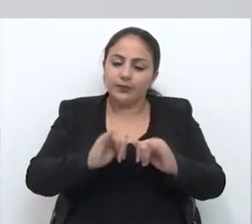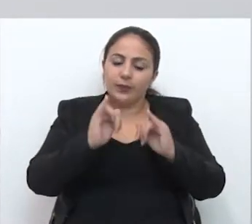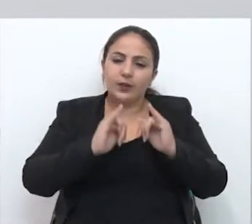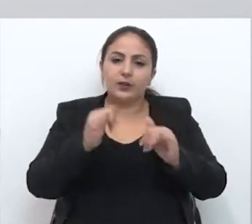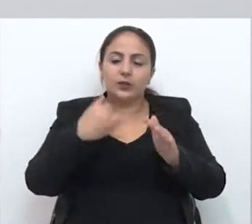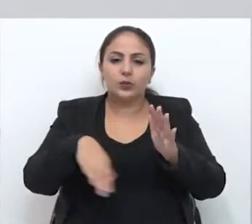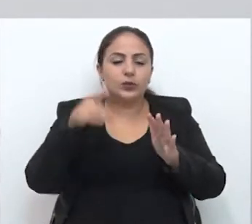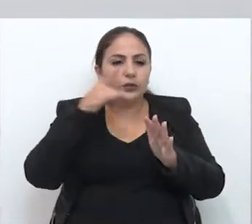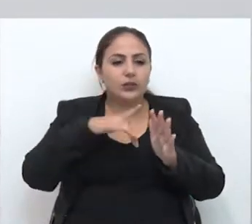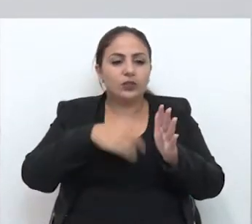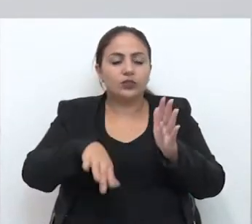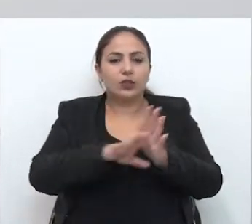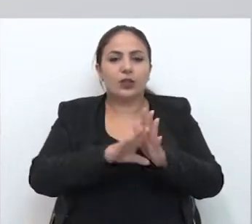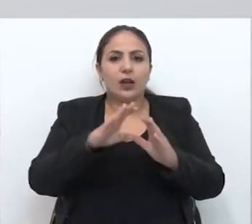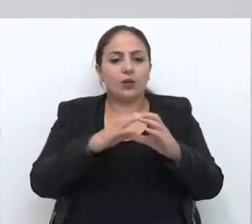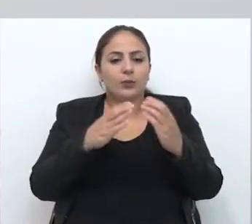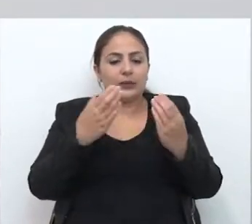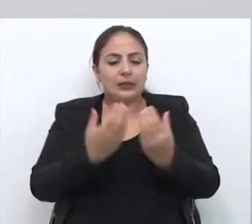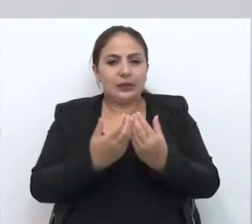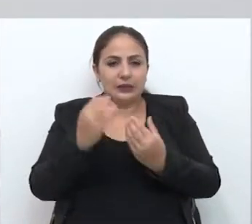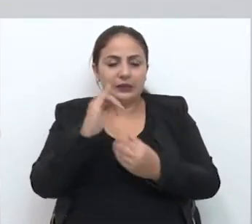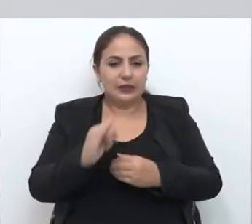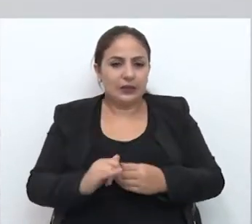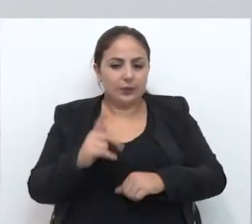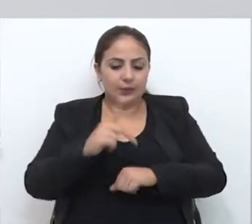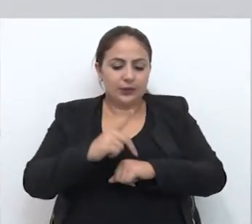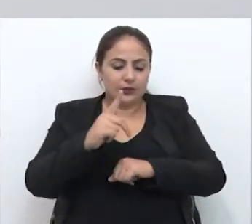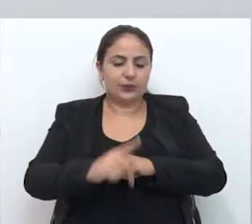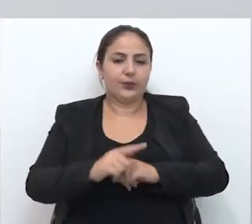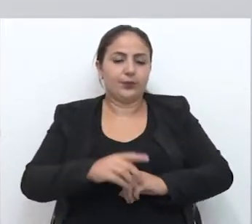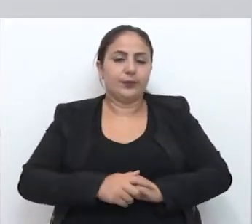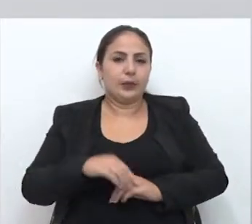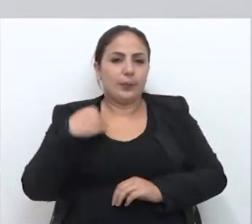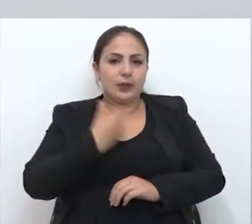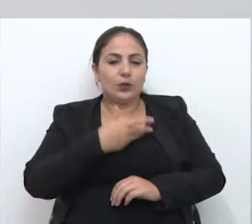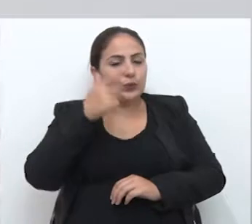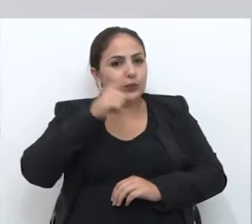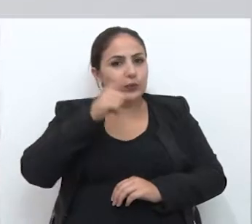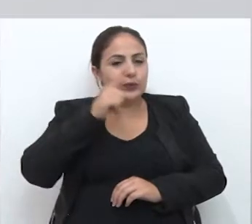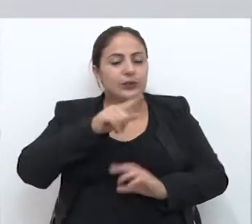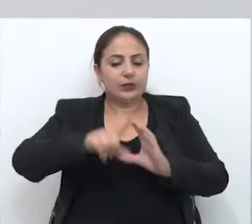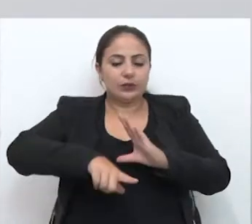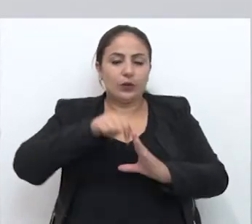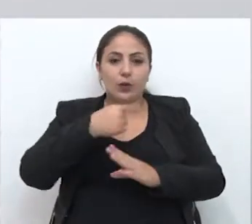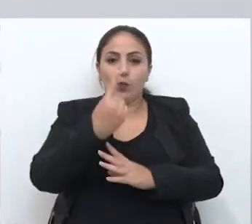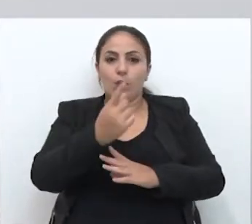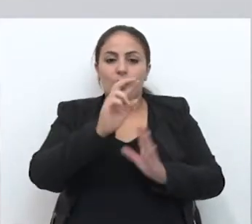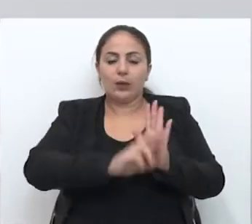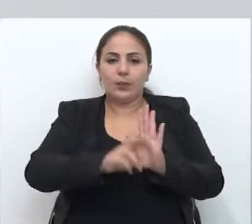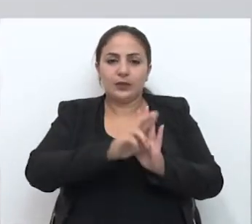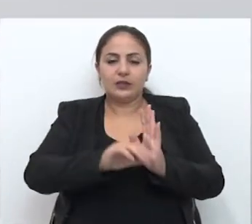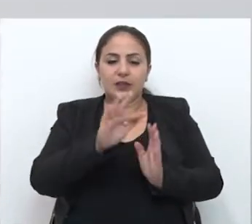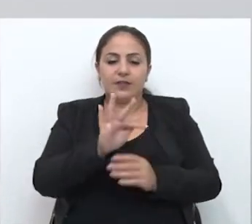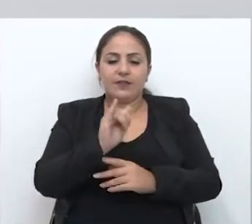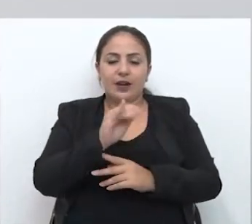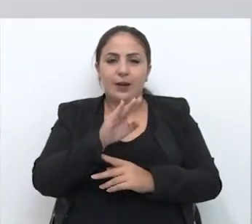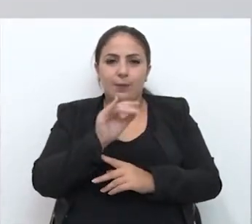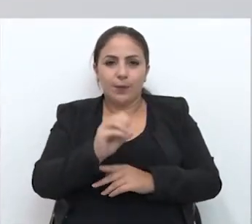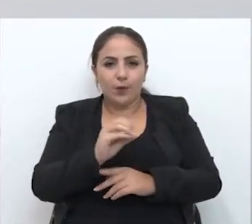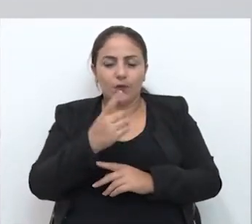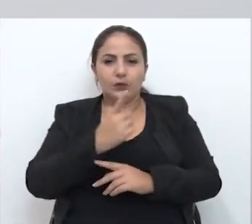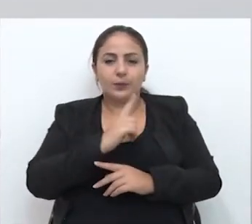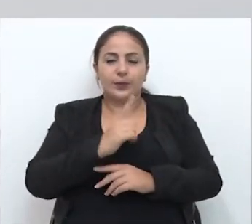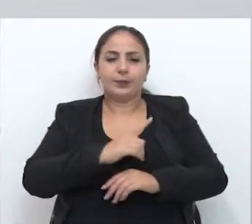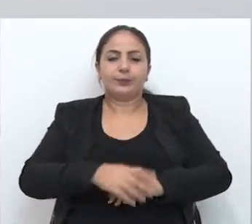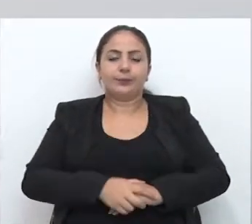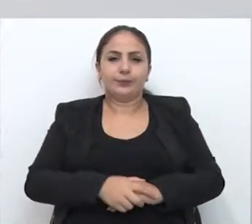seja divulgado, que isso chegue até a comunidade italiana, no caso aqui em Passo Fundo, para que a gente possa eleger o nosso representante, que no caso é o Fábio,